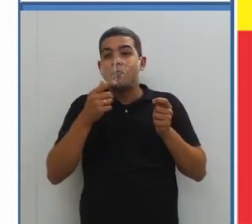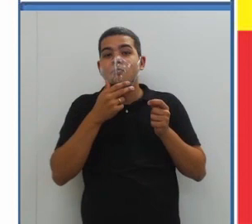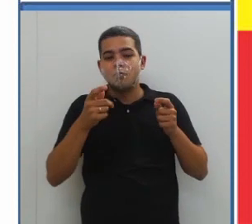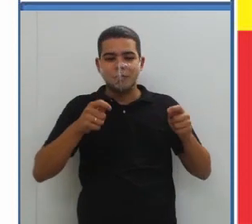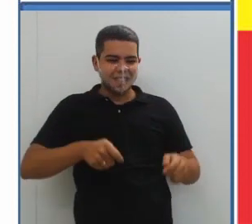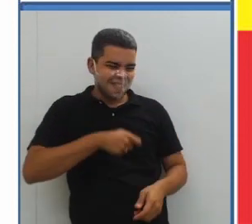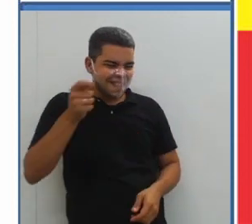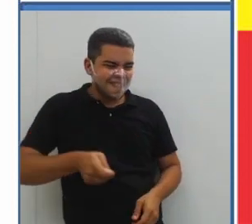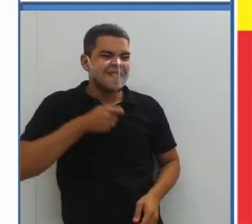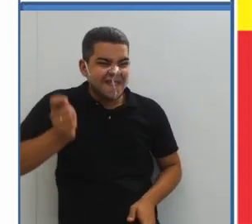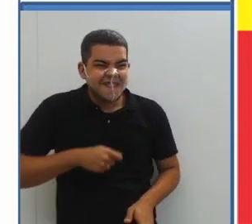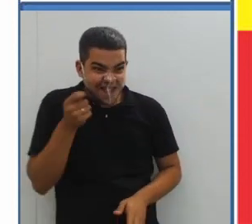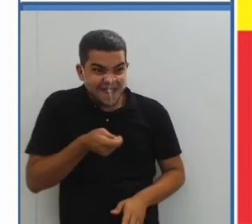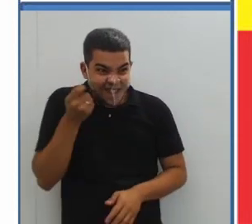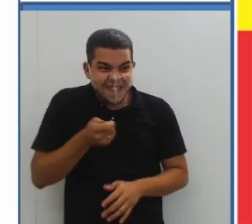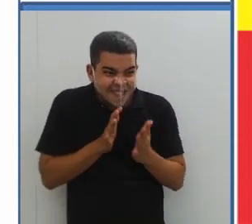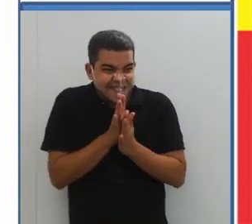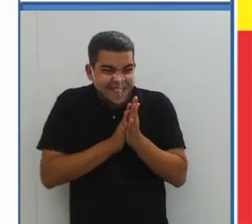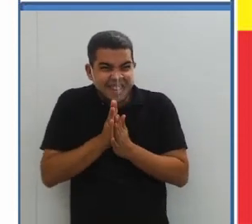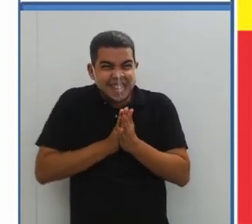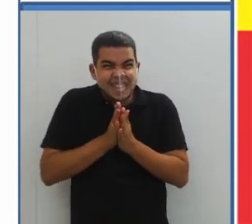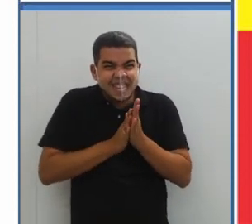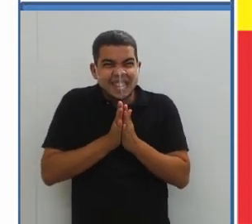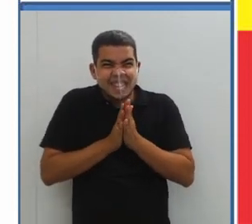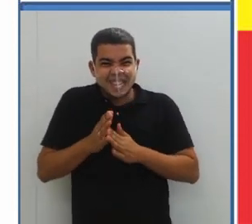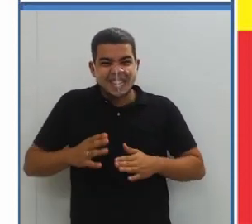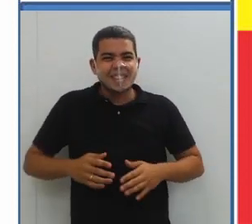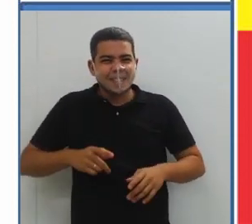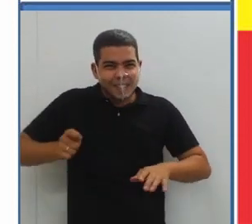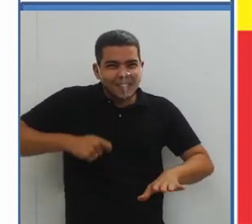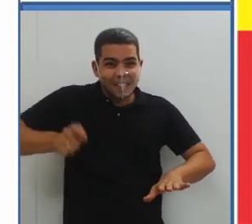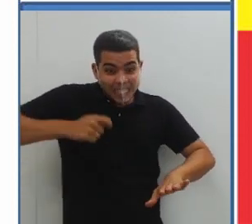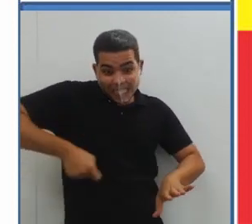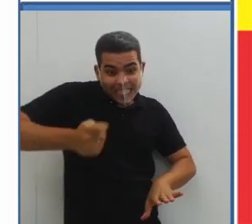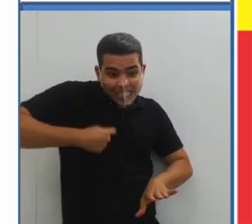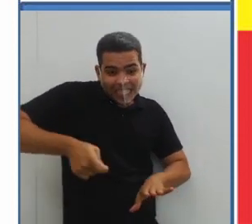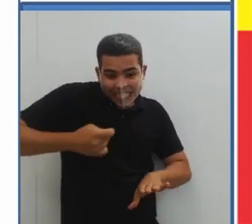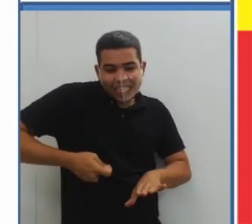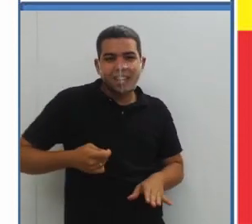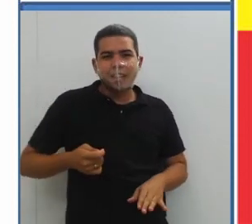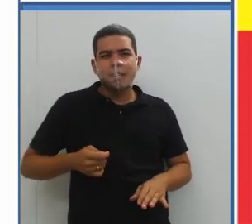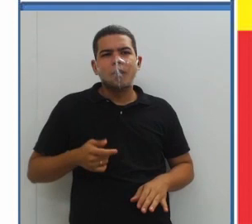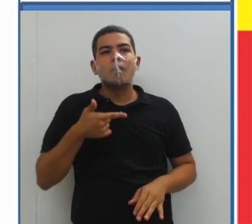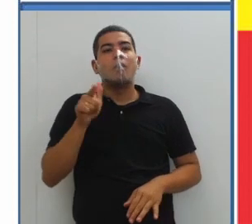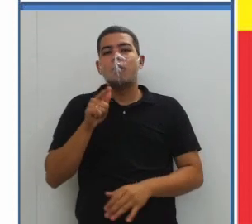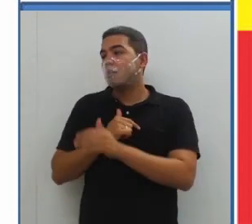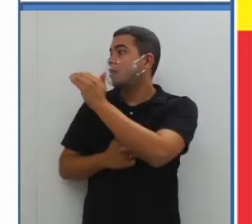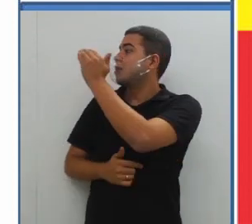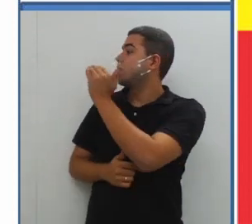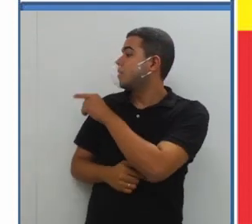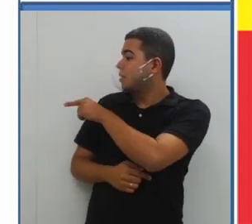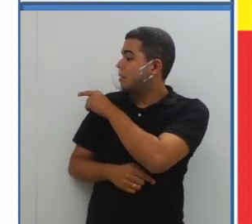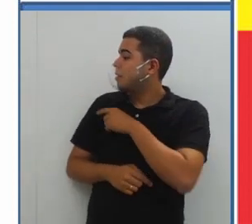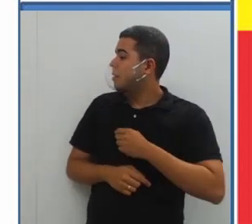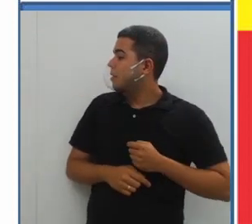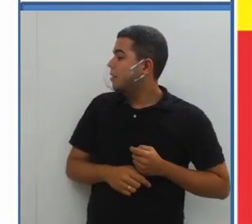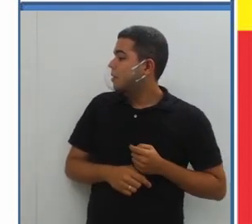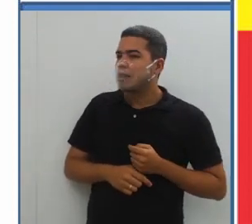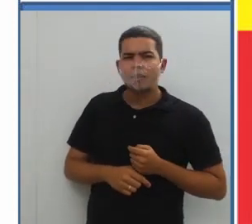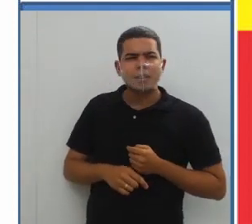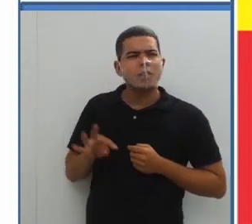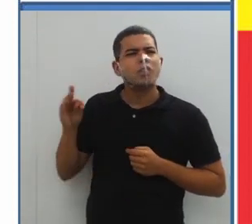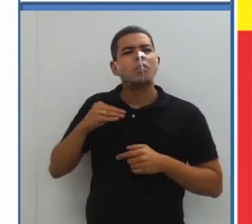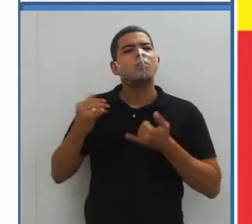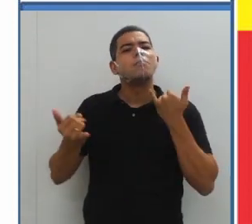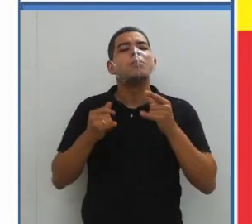tá rodando a corda bem rápido para a Mônica e a Magali. E o terceiro quadrado mais embaixo, onde todos